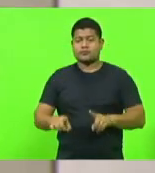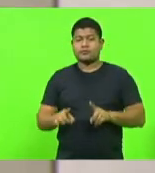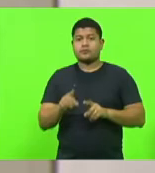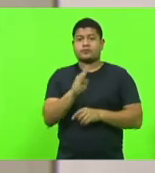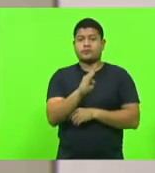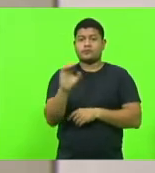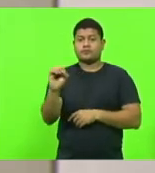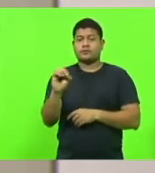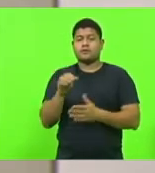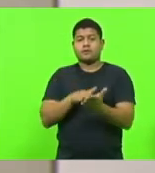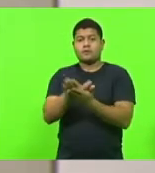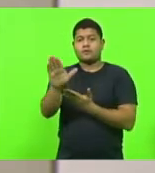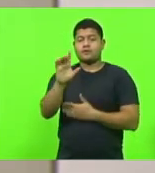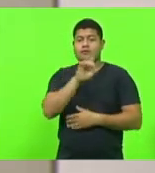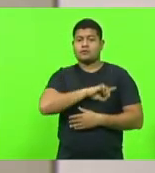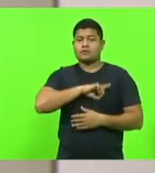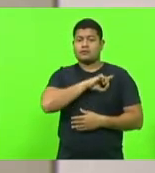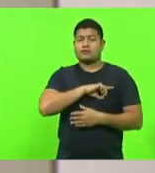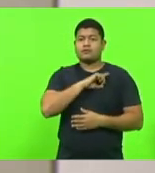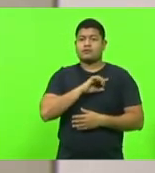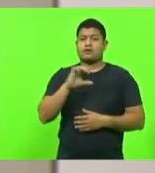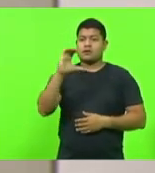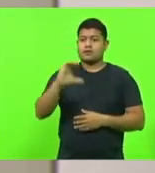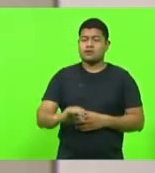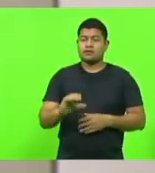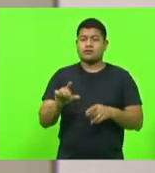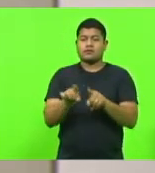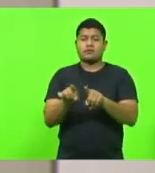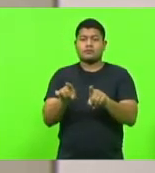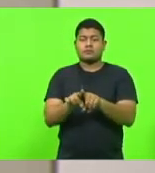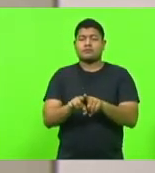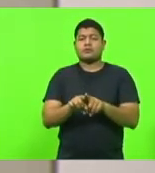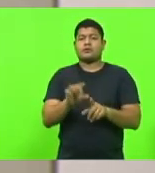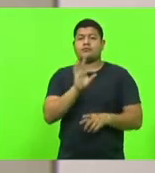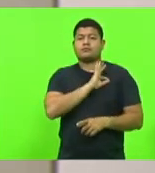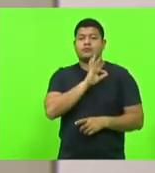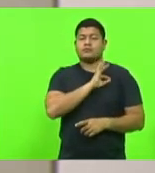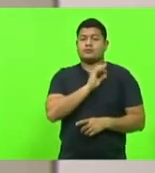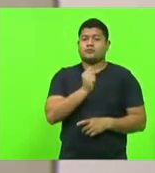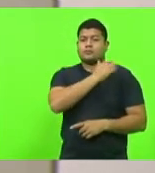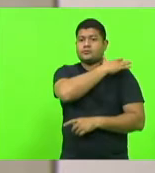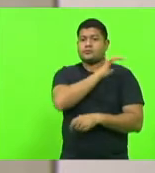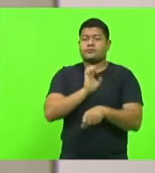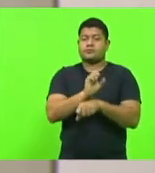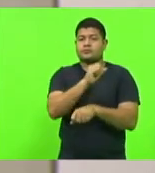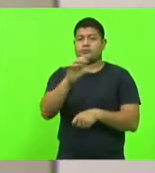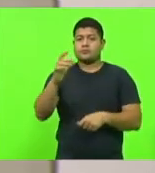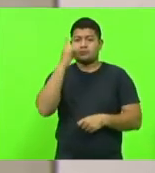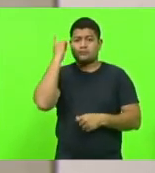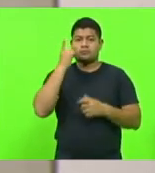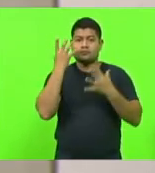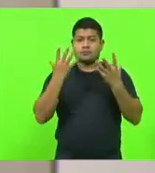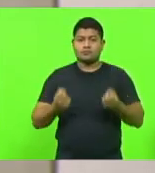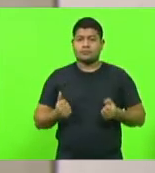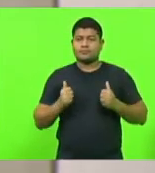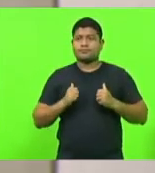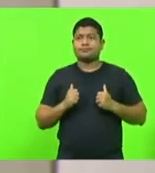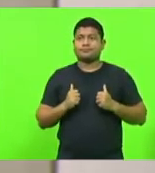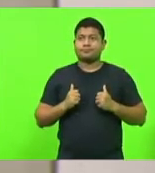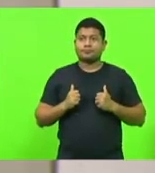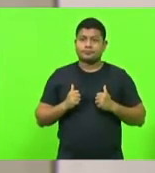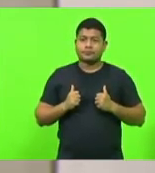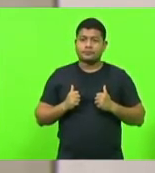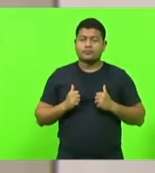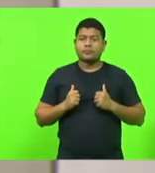expedido pelas delegacias de Polícia Civil e pela Polícia Militar do Estado de Santa Catarina. Deputados que aprovam, permaneçam como se encontram.